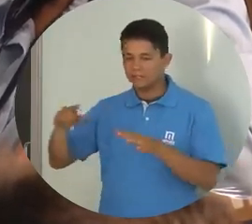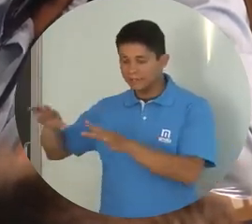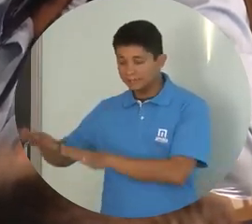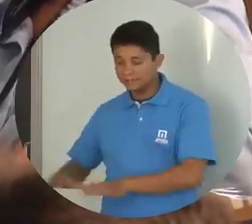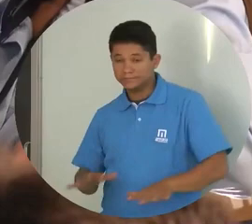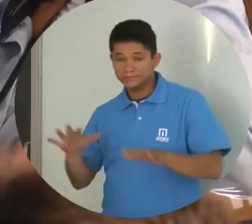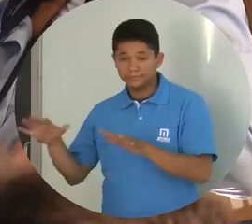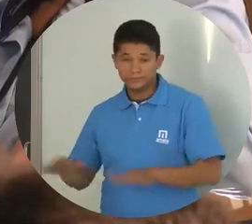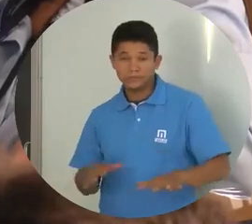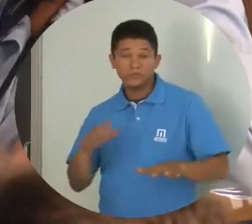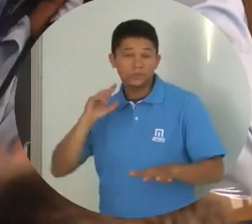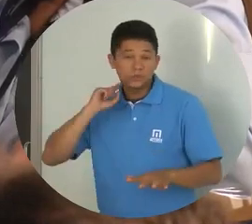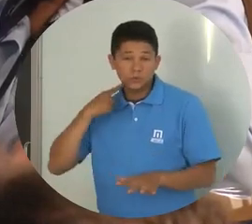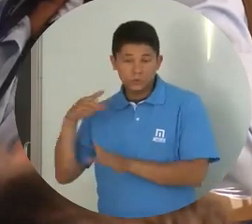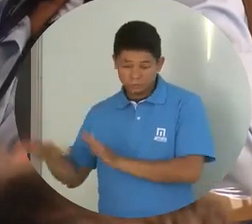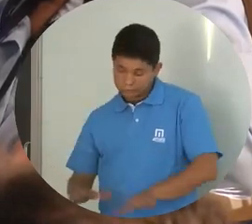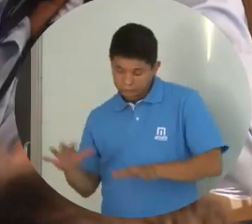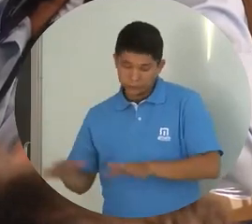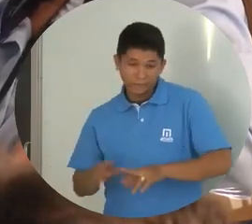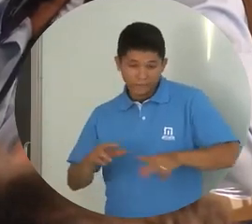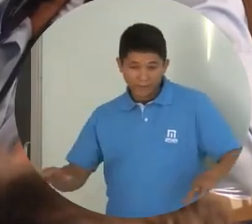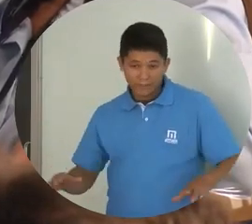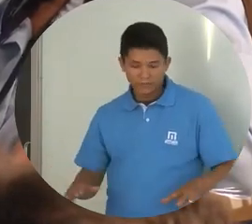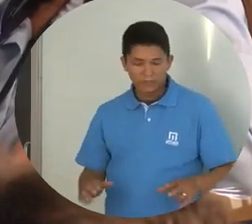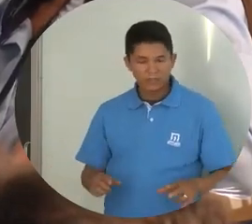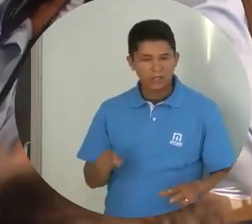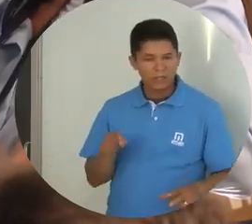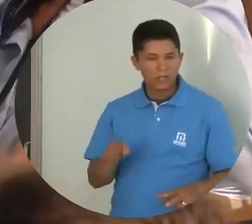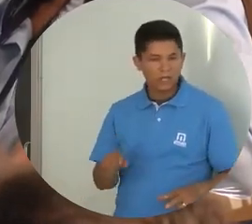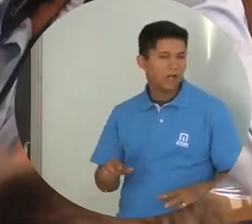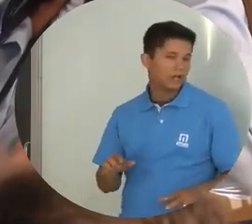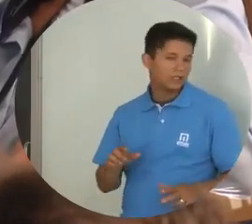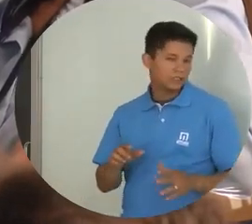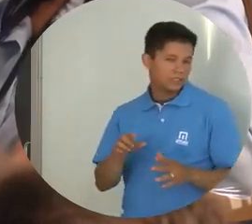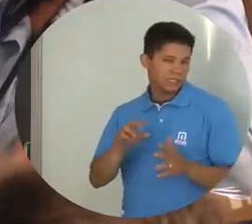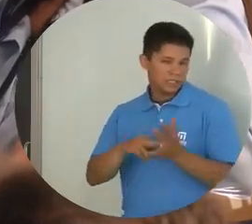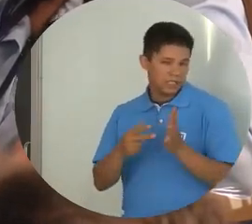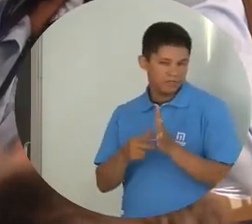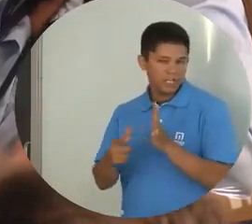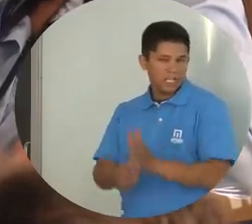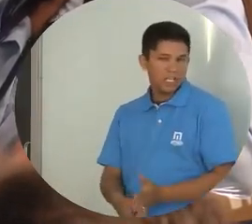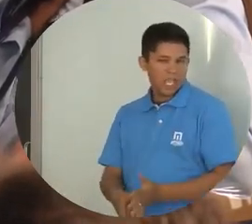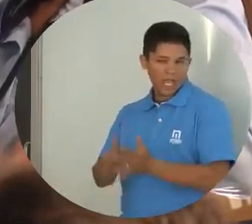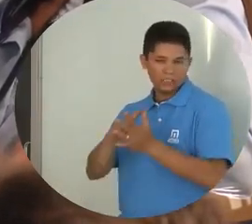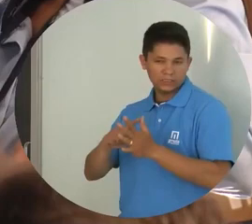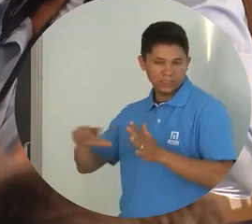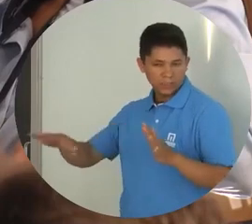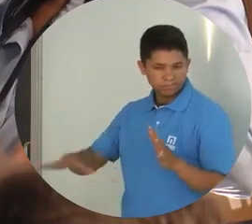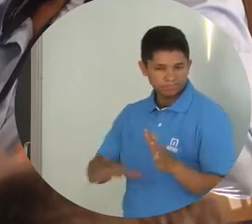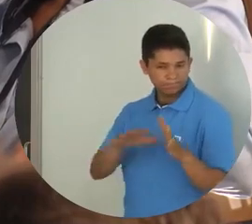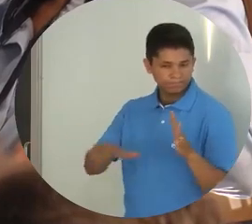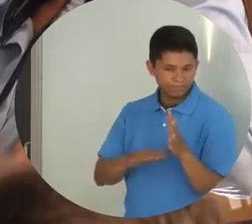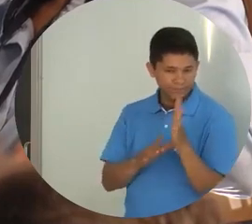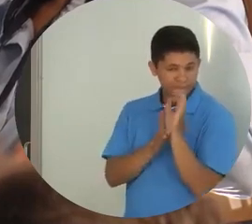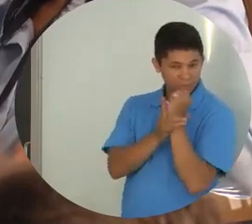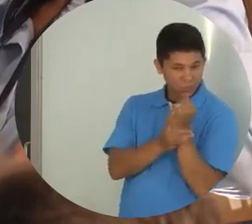passou incólume. Será que isso significa que anteriormente estaria excessivamente